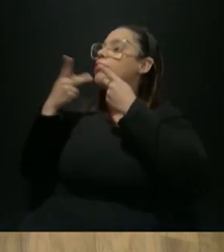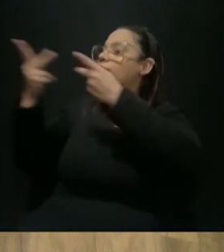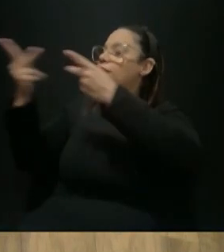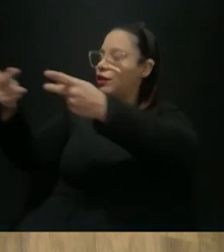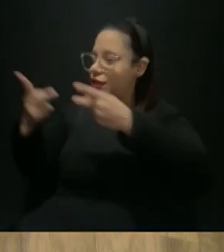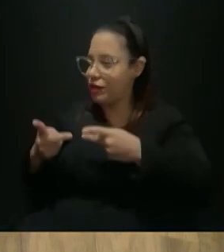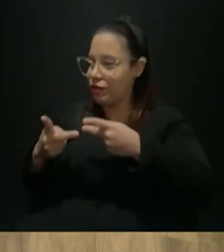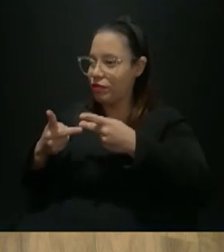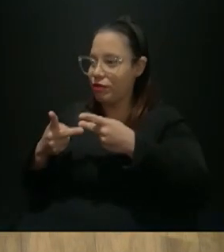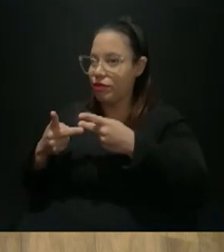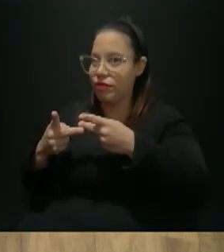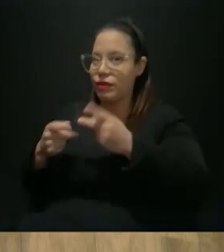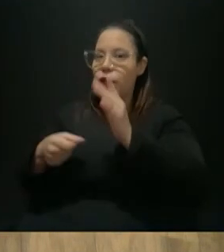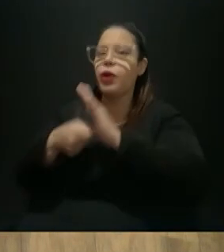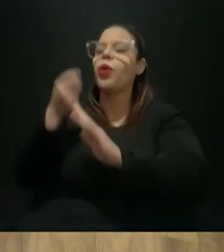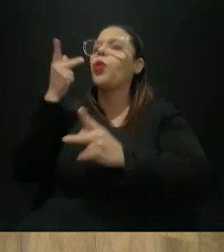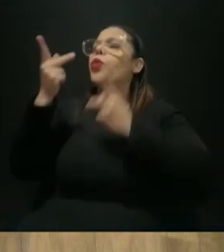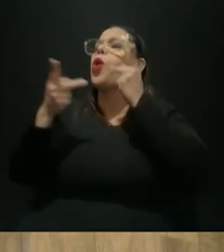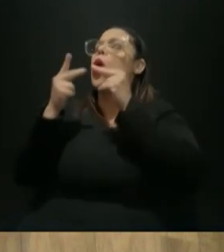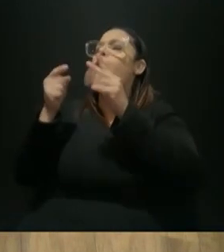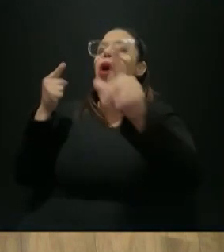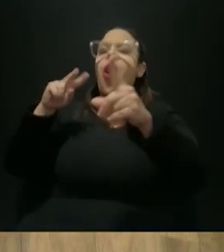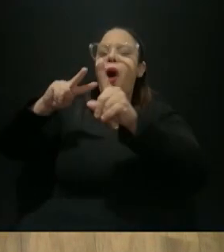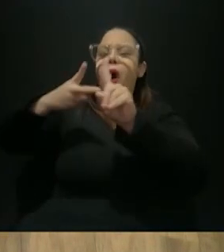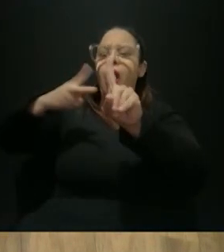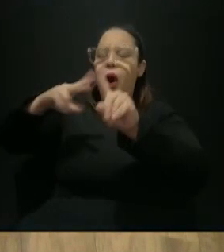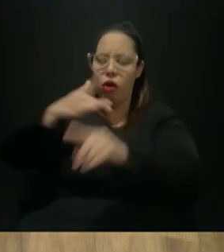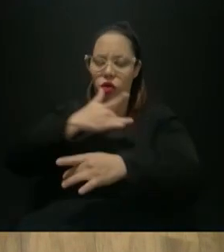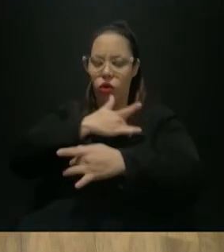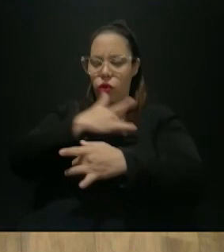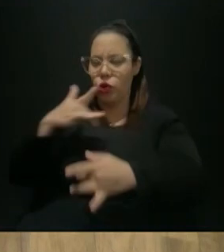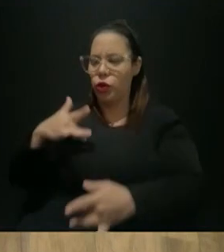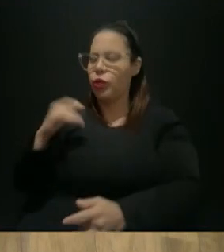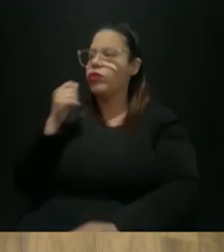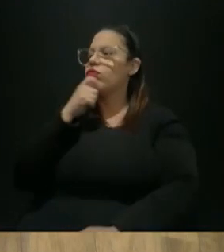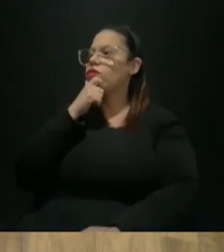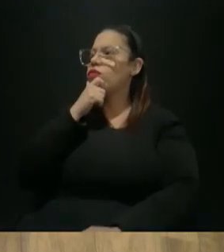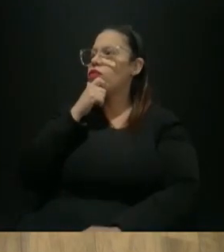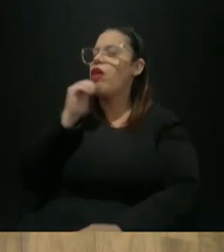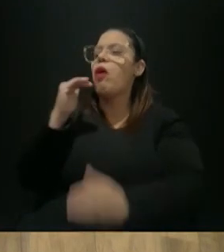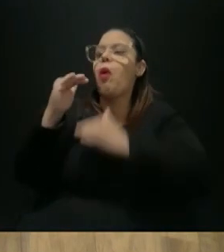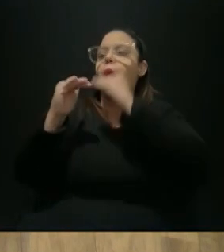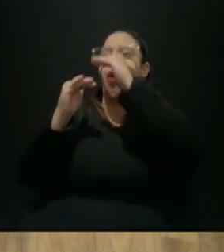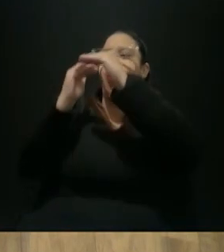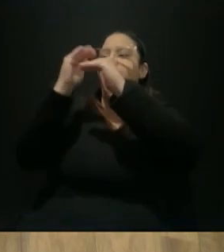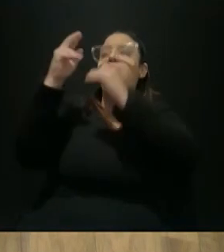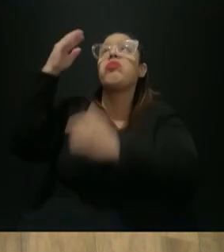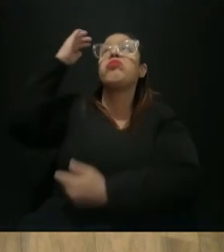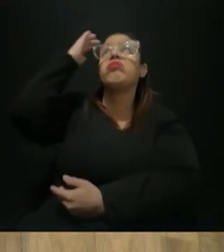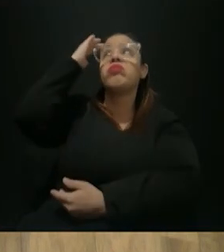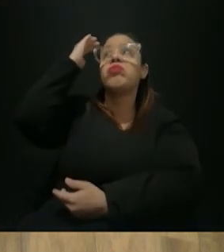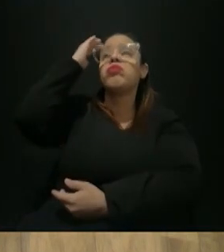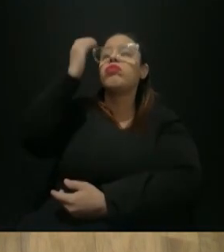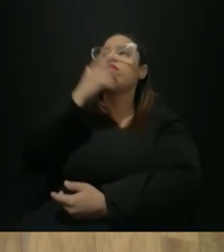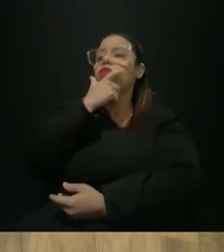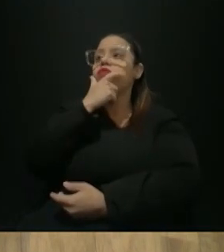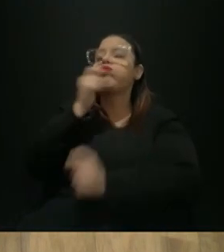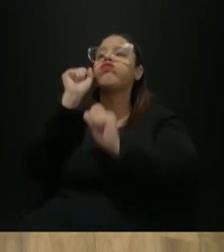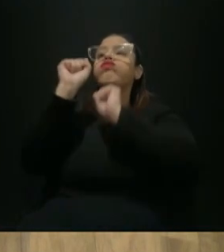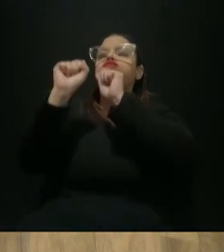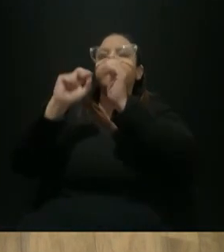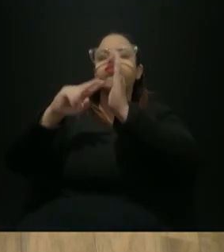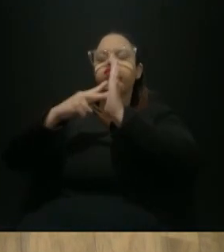para nós do ponto de vista da saúde, da questão do desenvolvimento cognitivo. O que significa ter